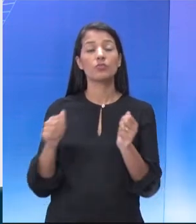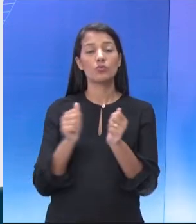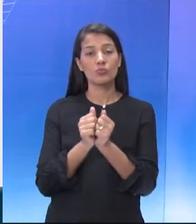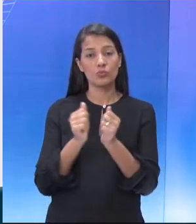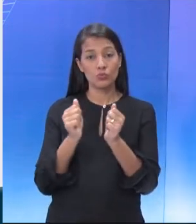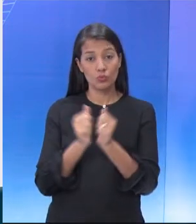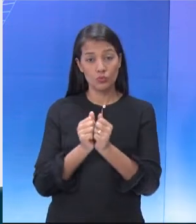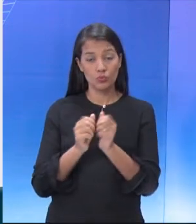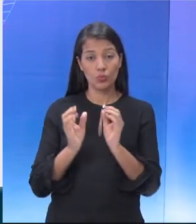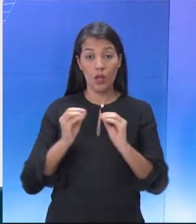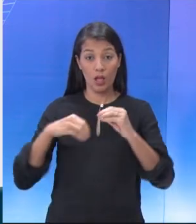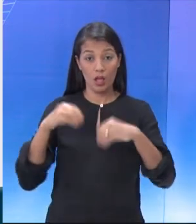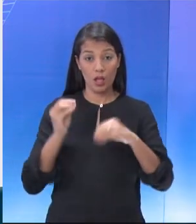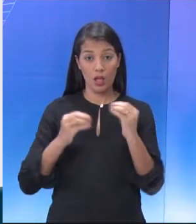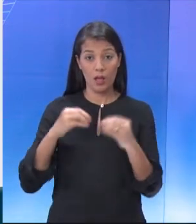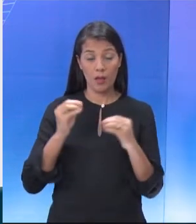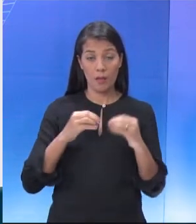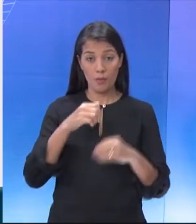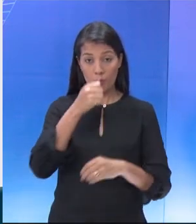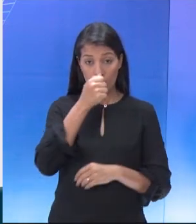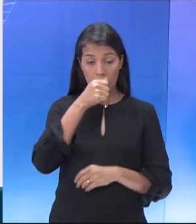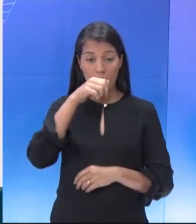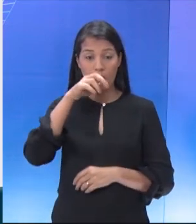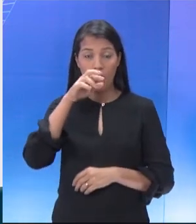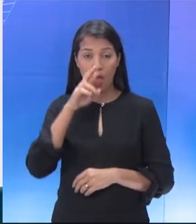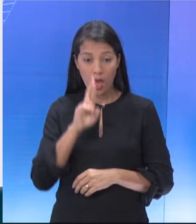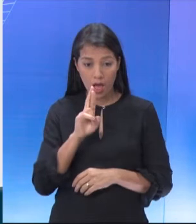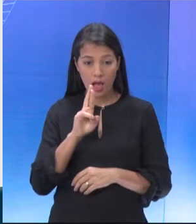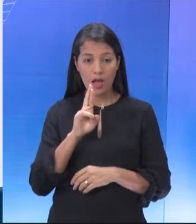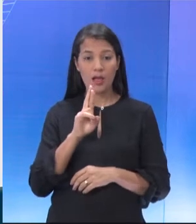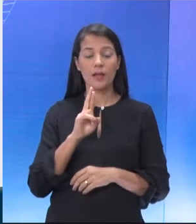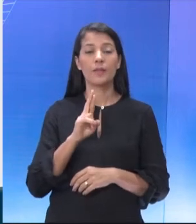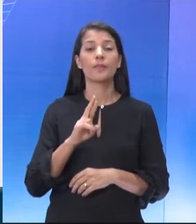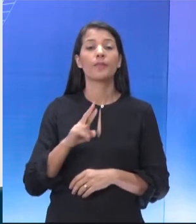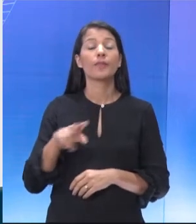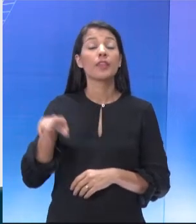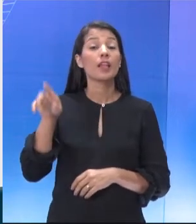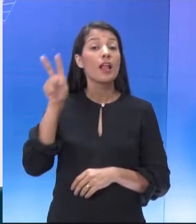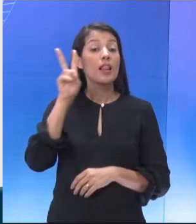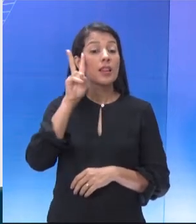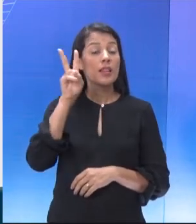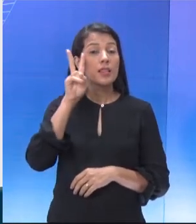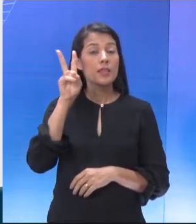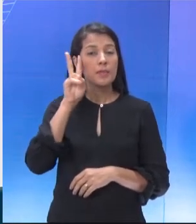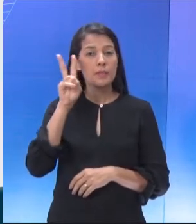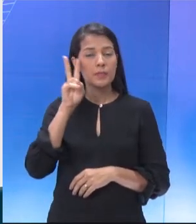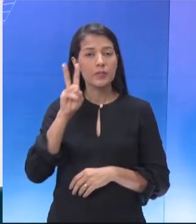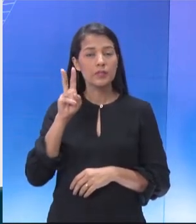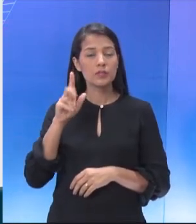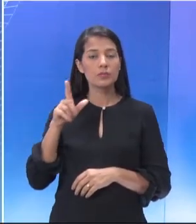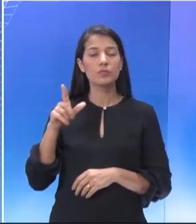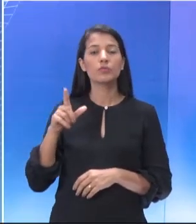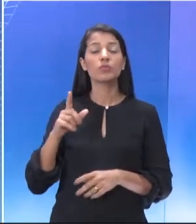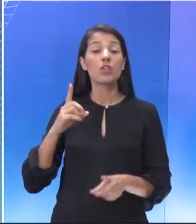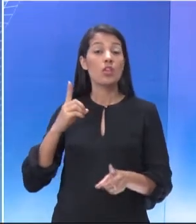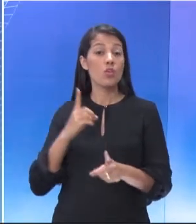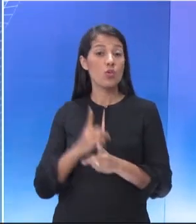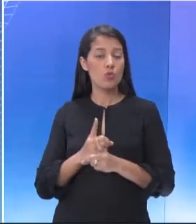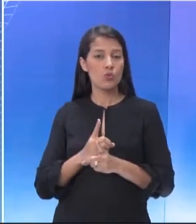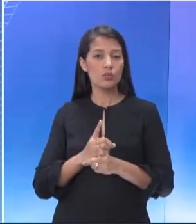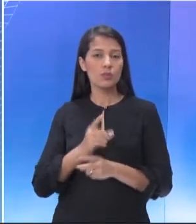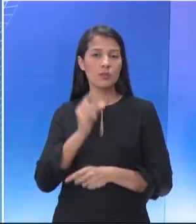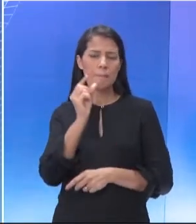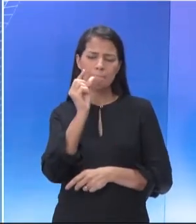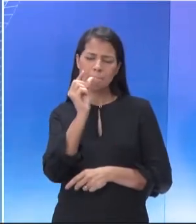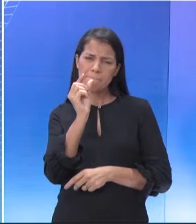química dos lipídios, mas ele ainda é encontrado em pequena quantidade. Não tão quanto no